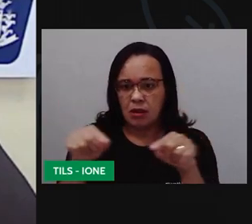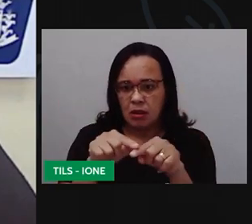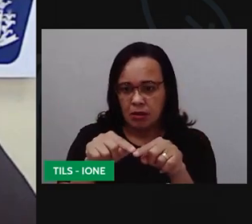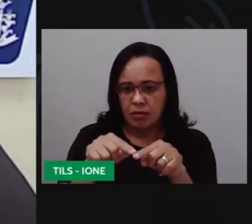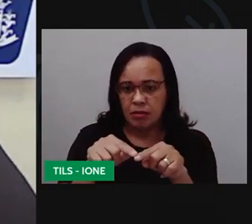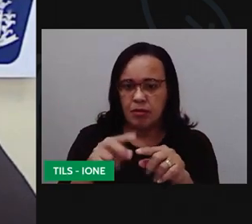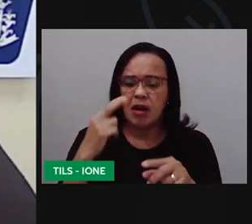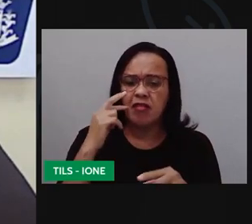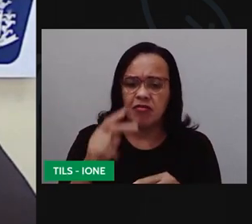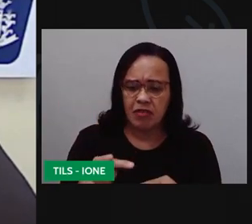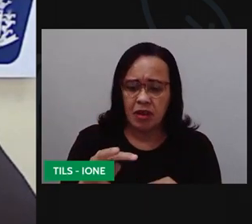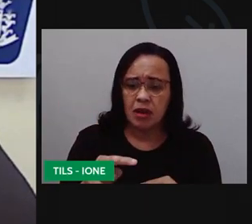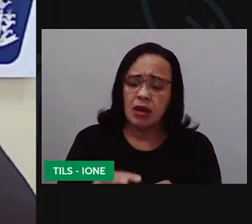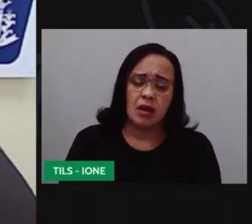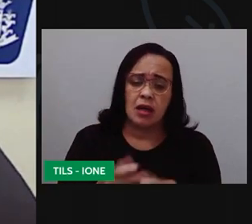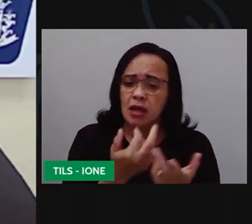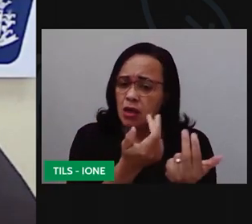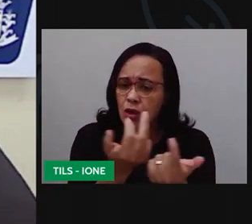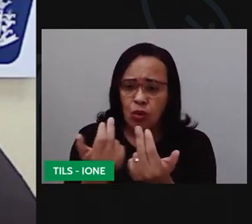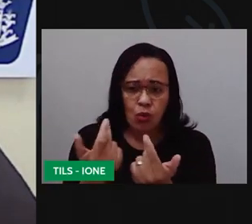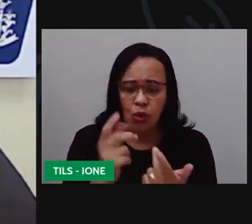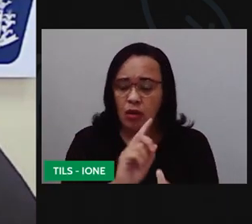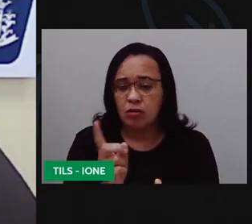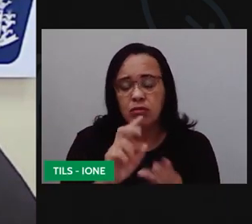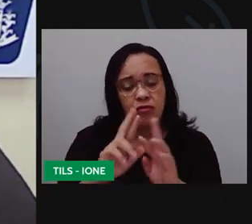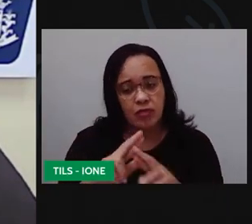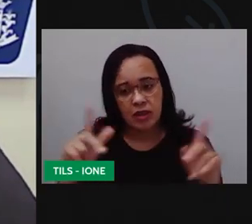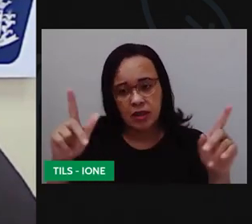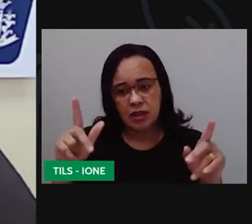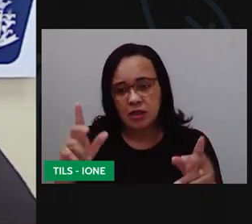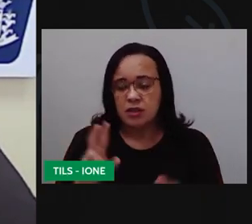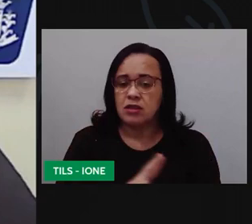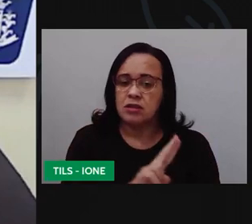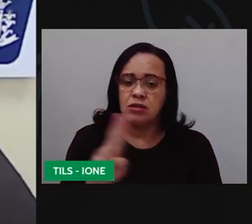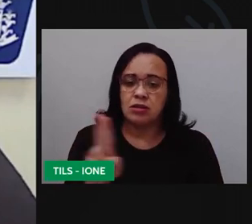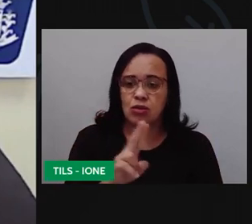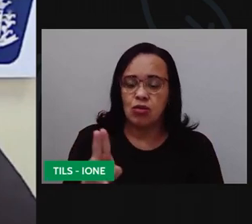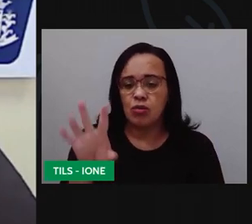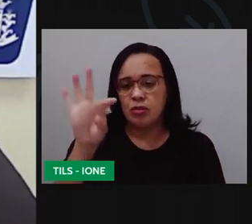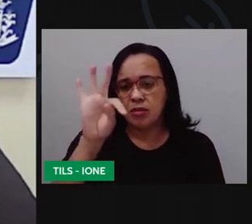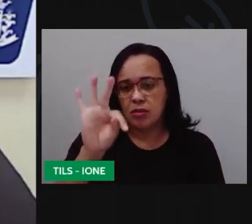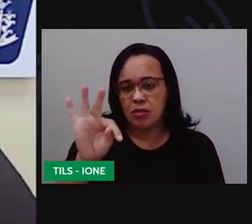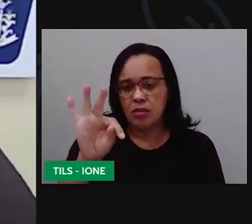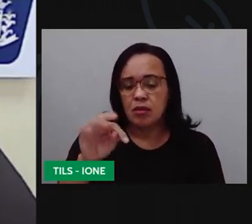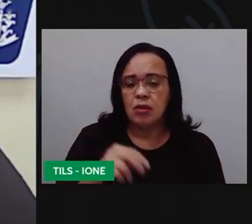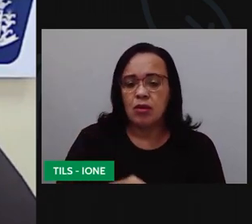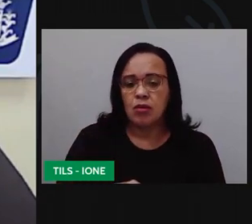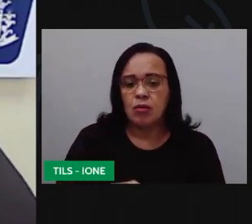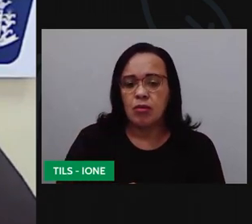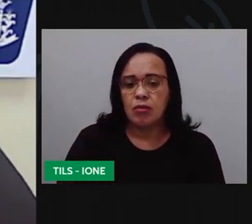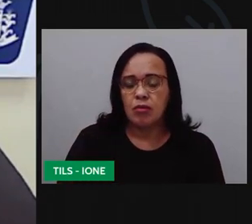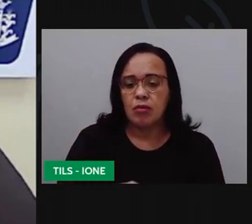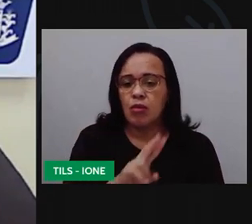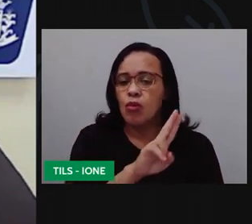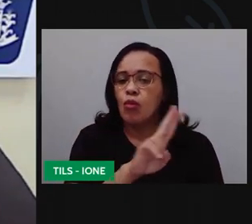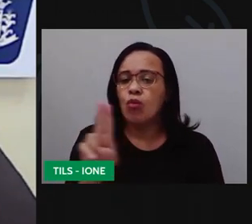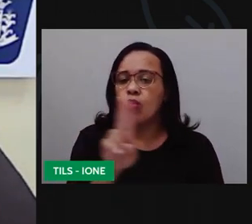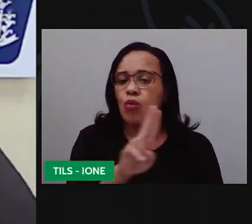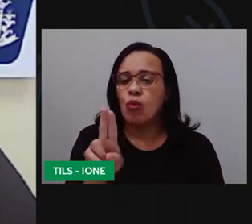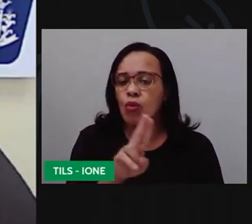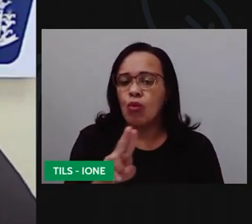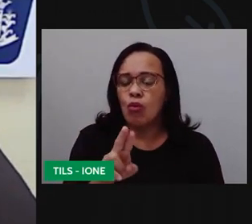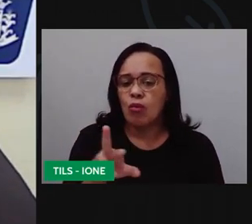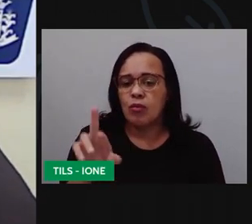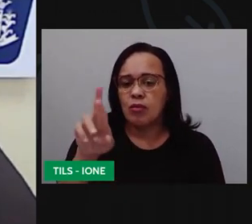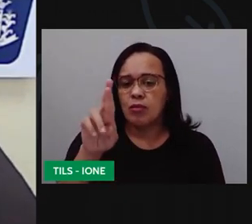só colocar, dobrar aqui e ver. Olha só aonde ele para. Então, eu já sei que aqui é o quê? Um retângulo,